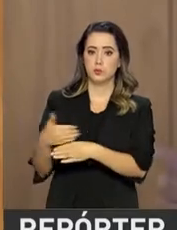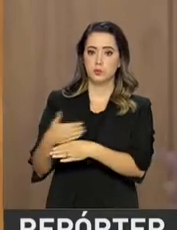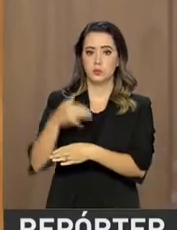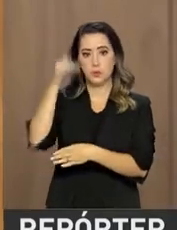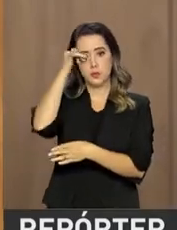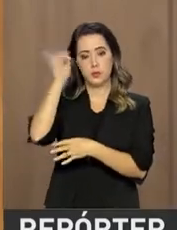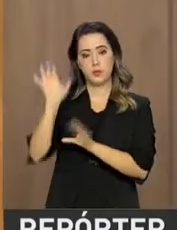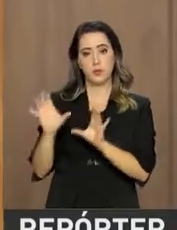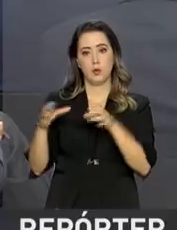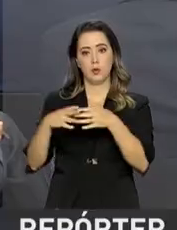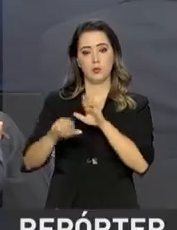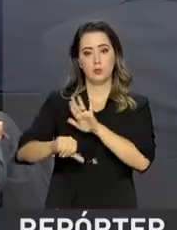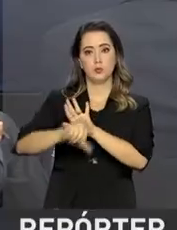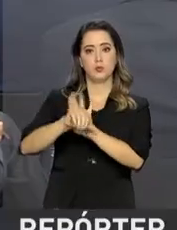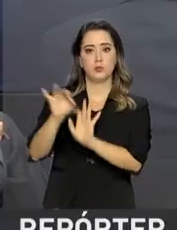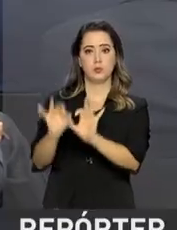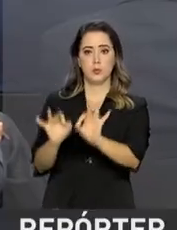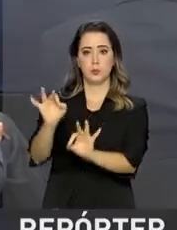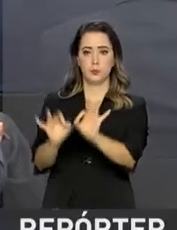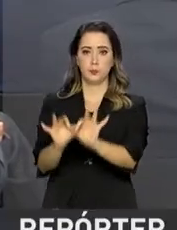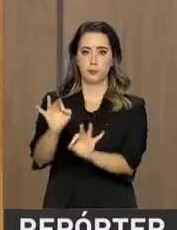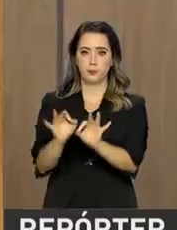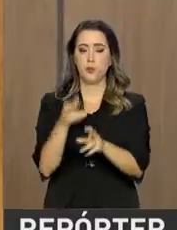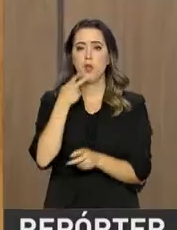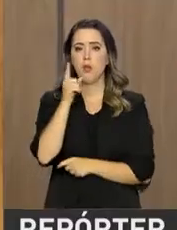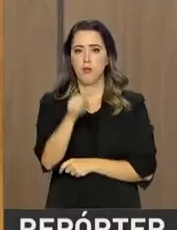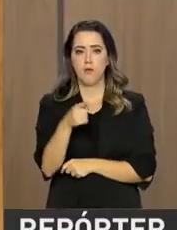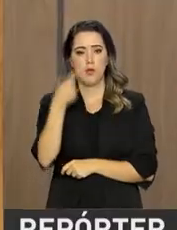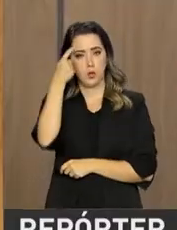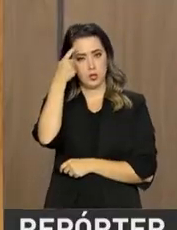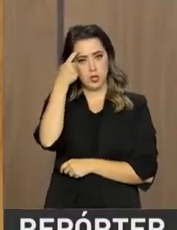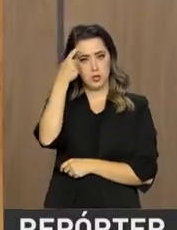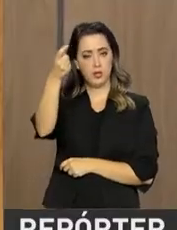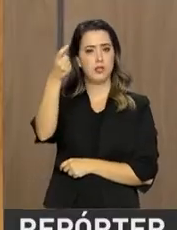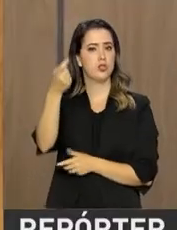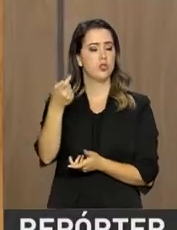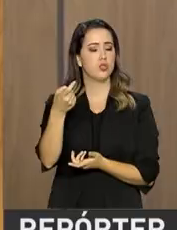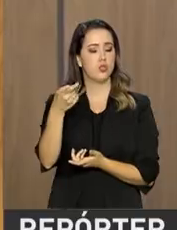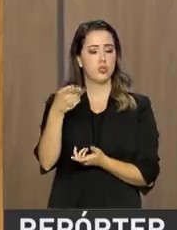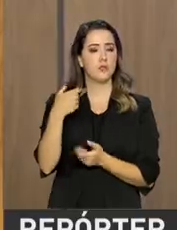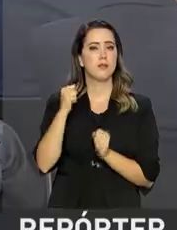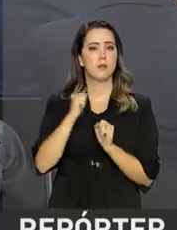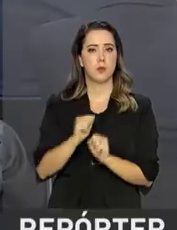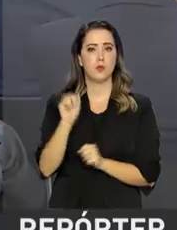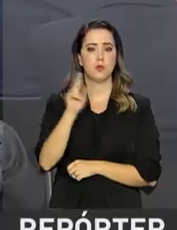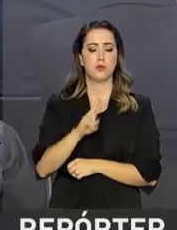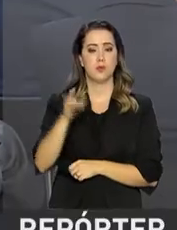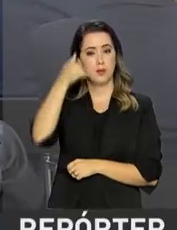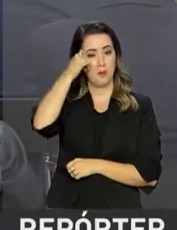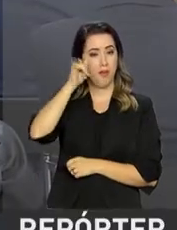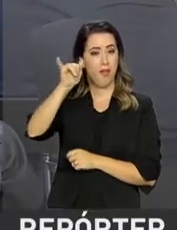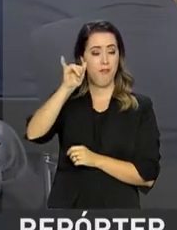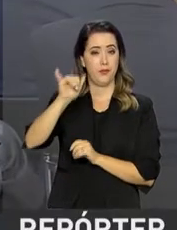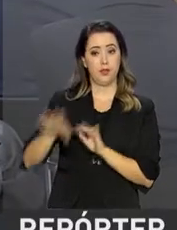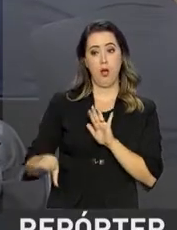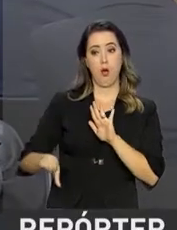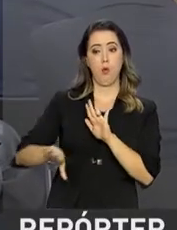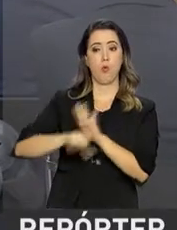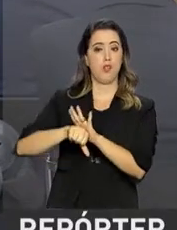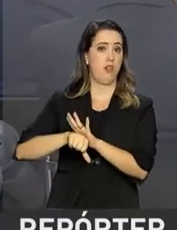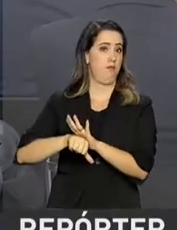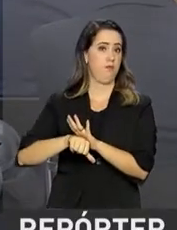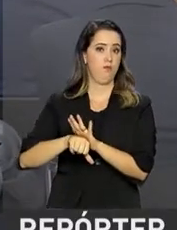combater o crime organizado. Já Santos ressaltou a inteligência como arma para enfrentar o crime. O crime organizado